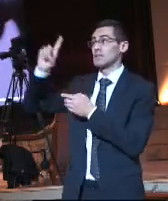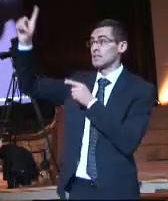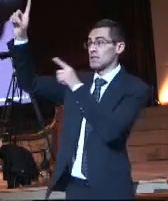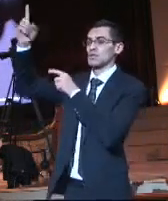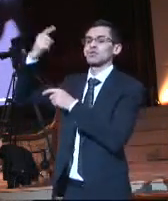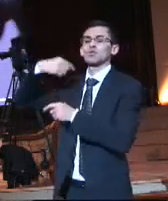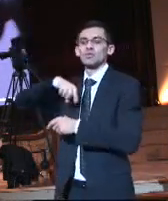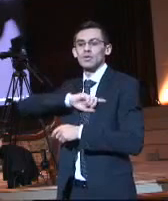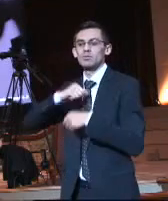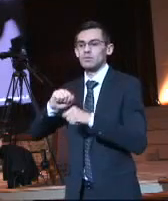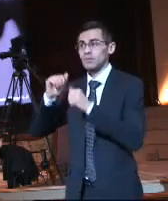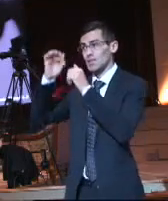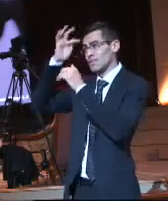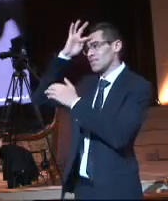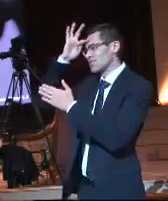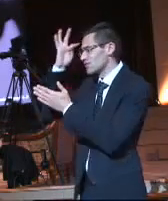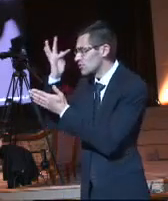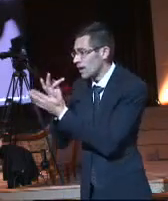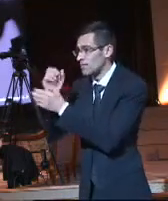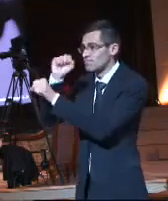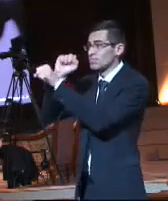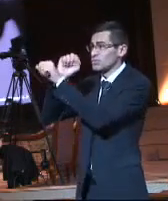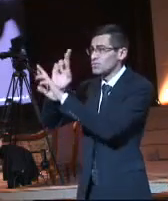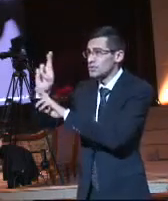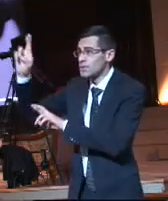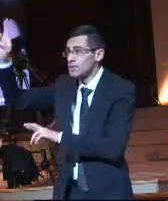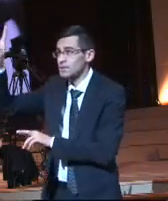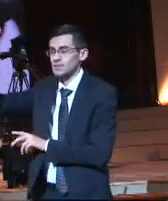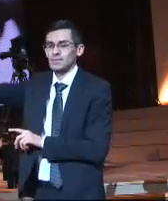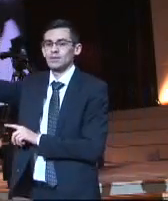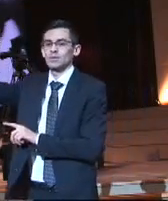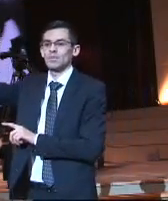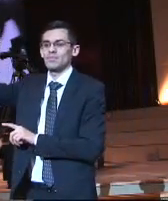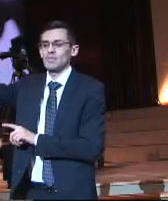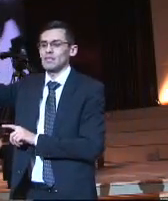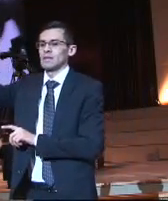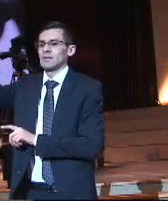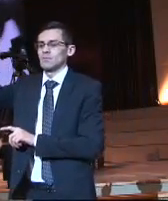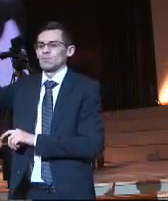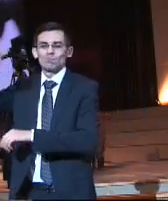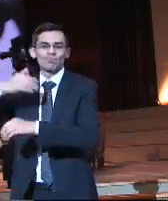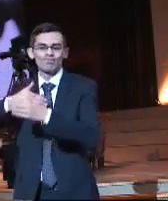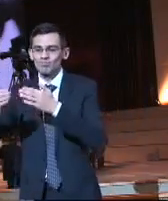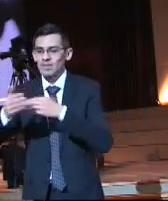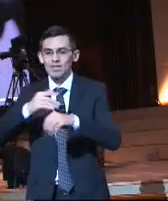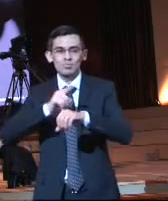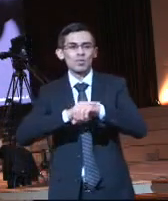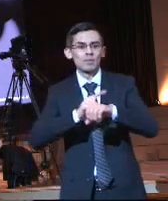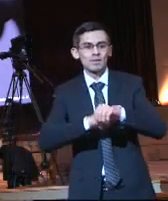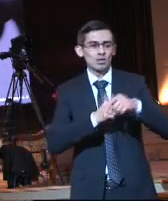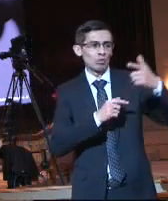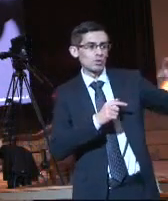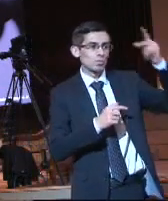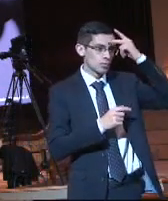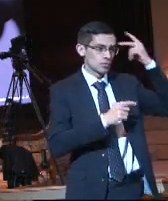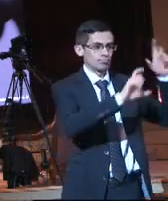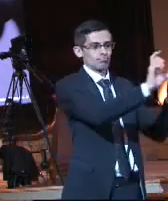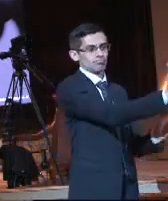colocar a nossa fé e a nossa esperança, a despeito da dor que outros gerem em